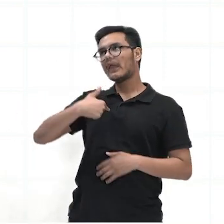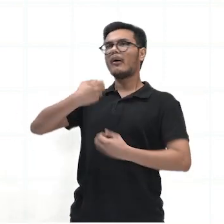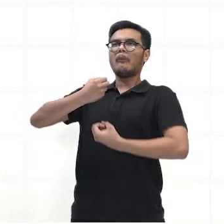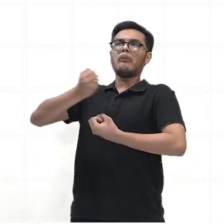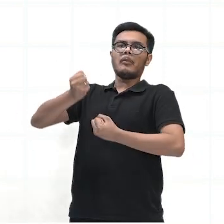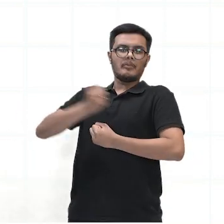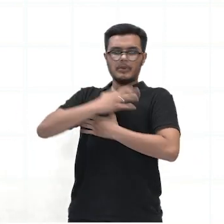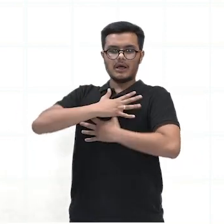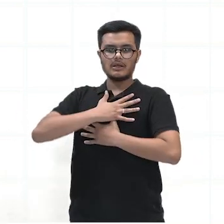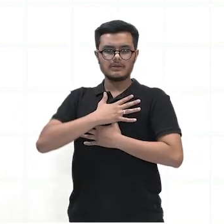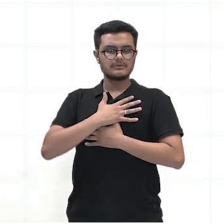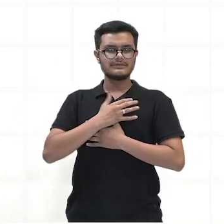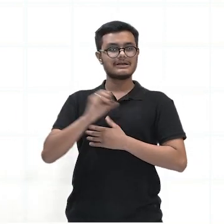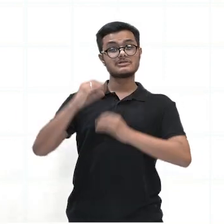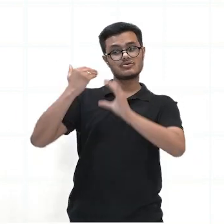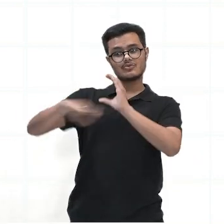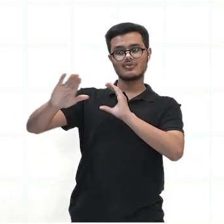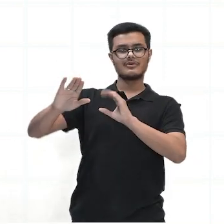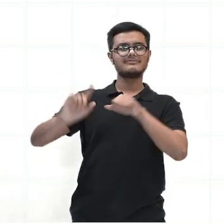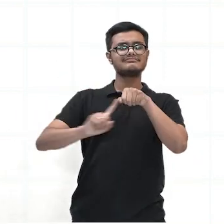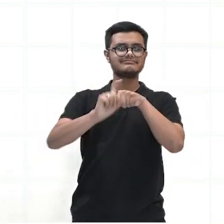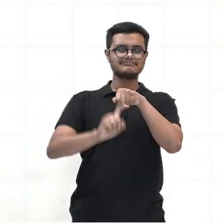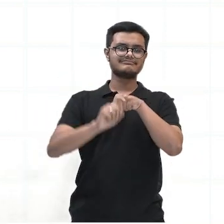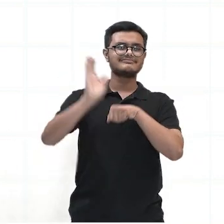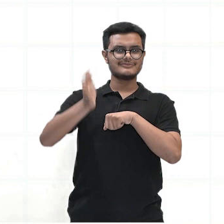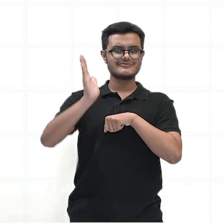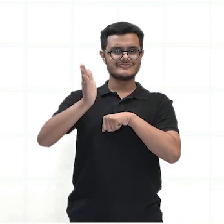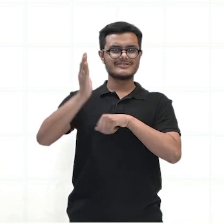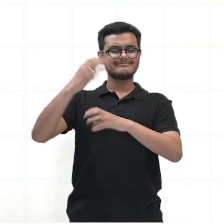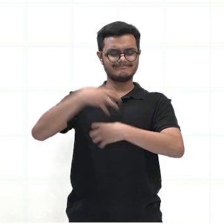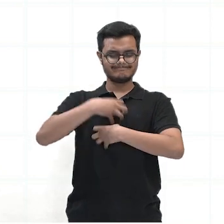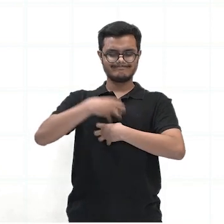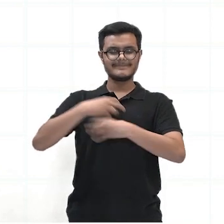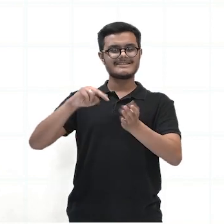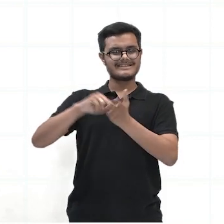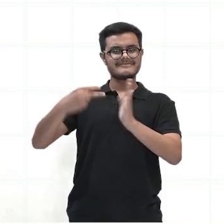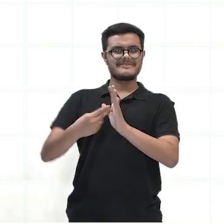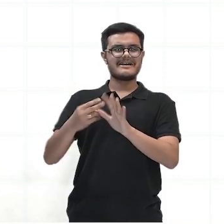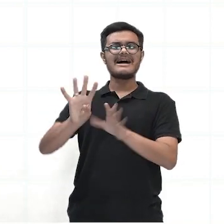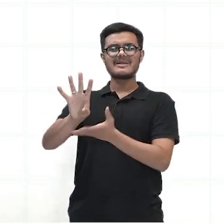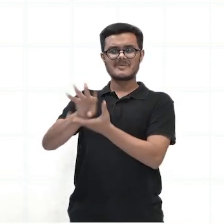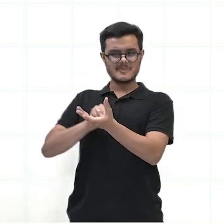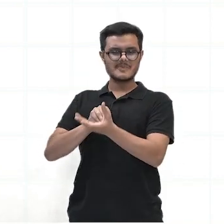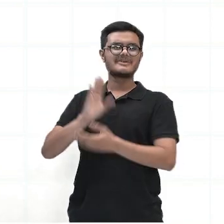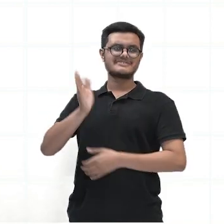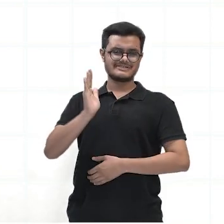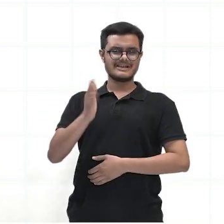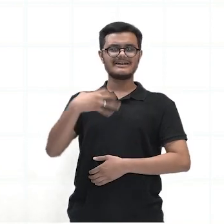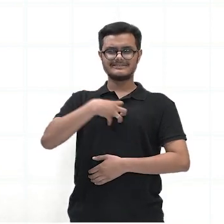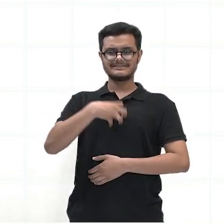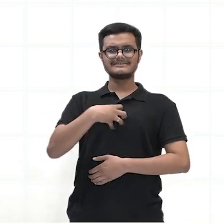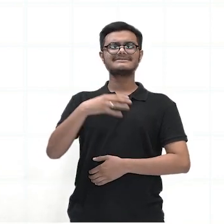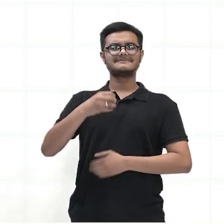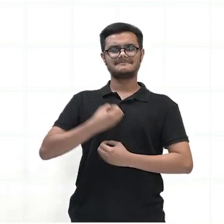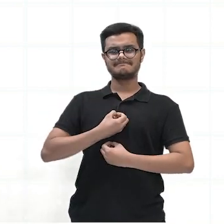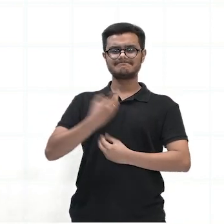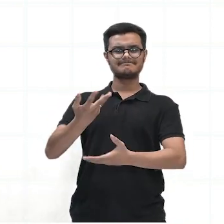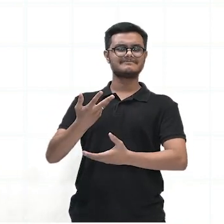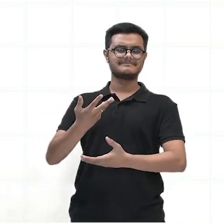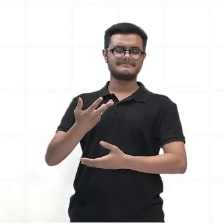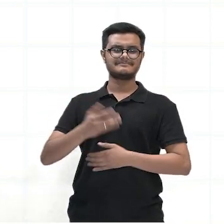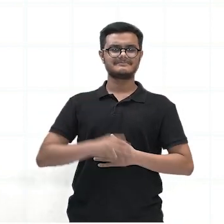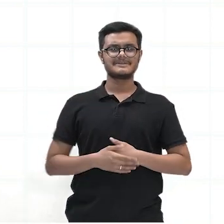trocaria tudo isso só por essa pequena imagem aqui, que você já transmitiria a sua mensagem com muito